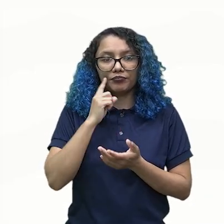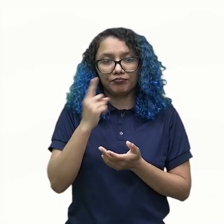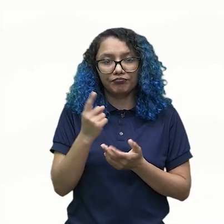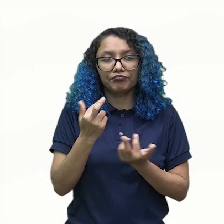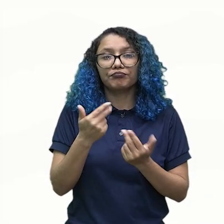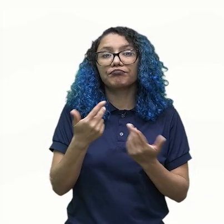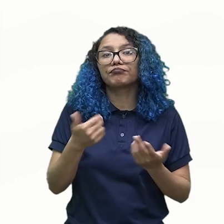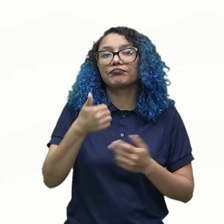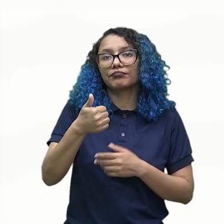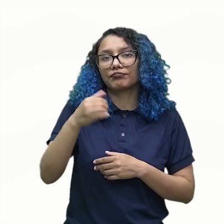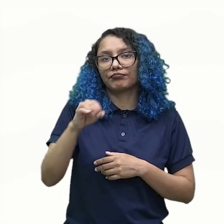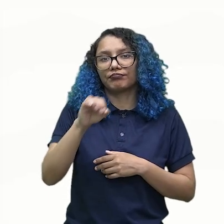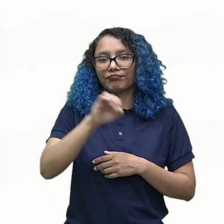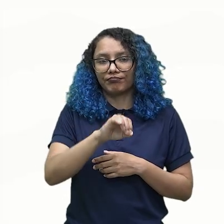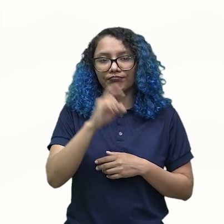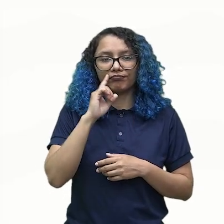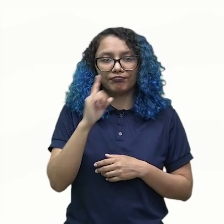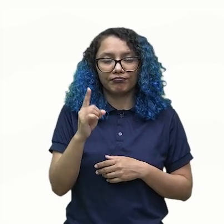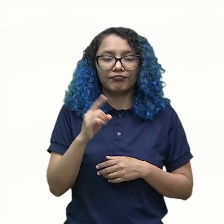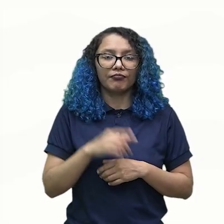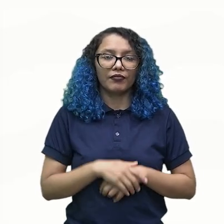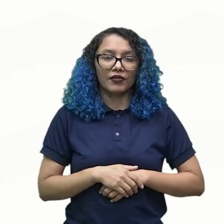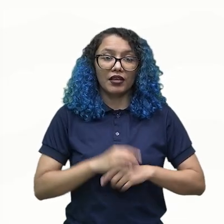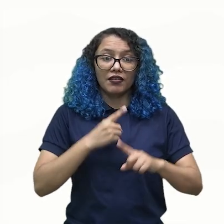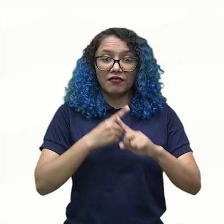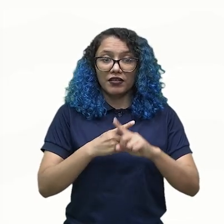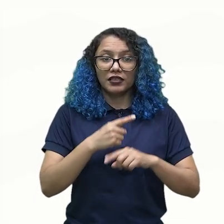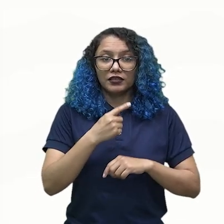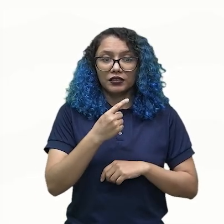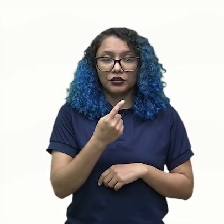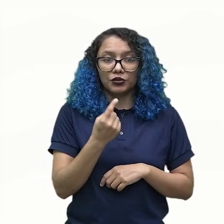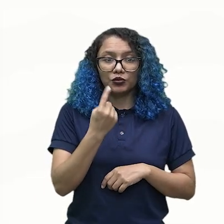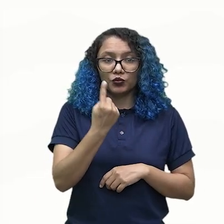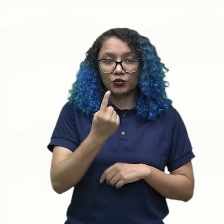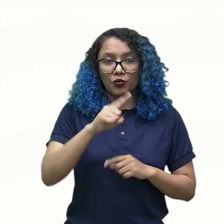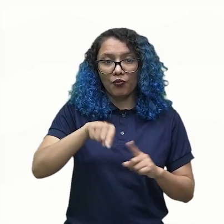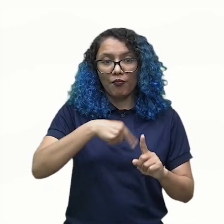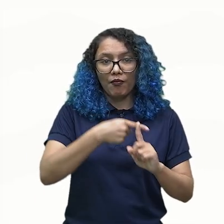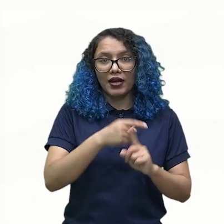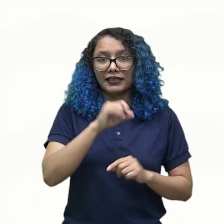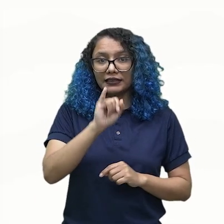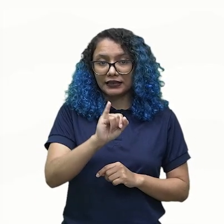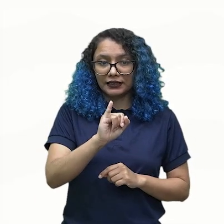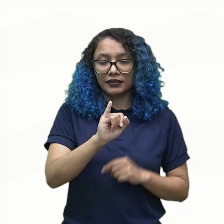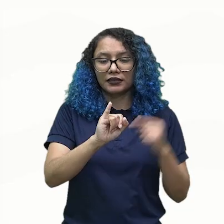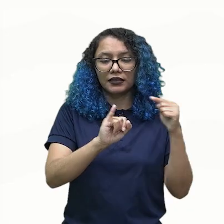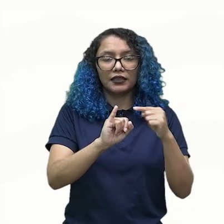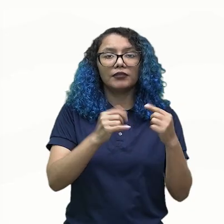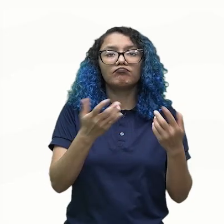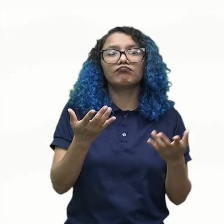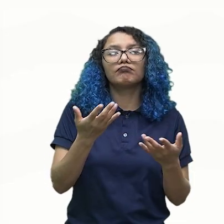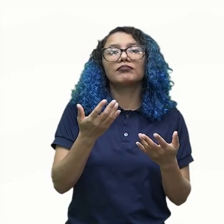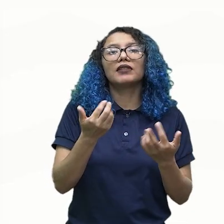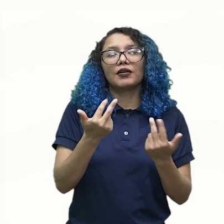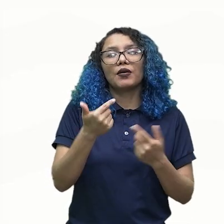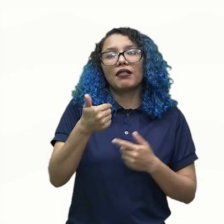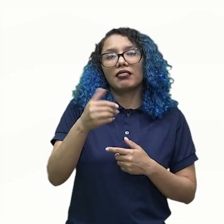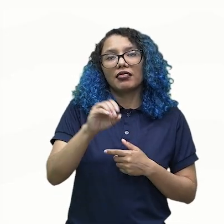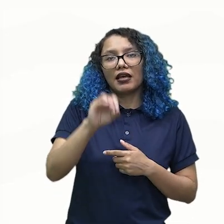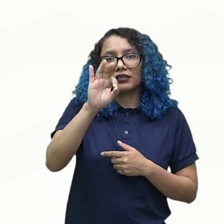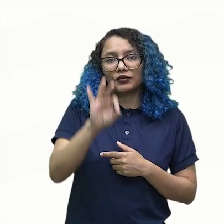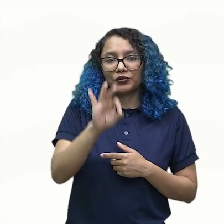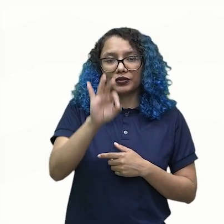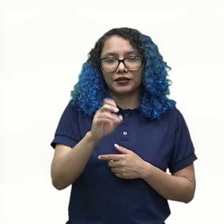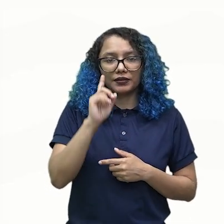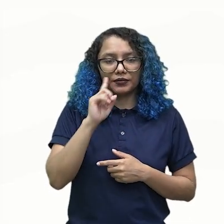100. E aí eu vou ter 1 mais a taxa. A taxa de quanto? De 10%, beleza? Então vamos deixar